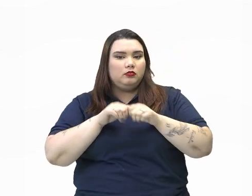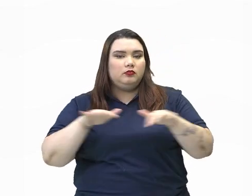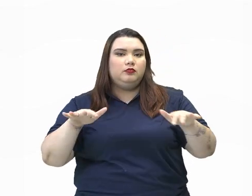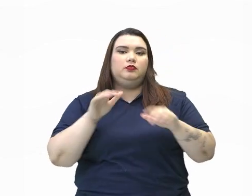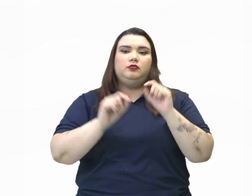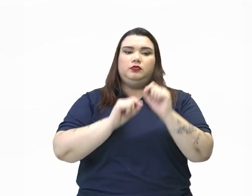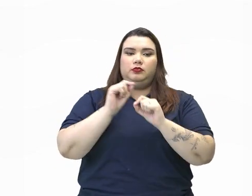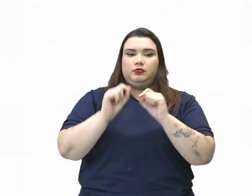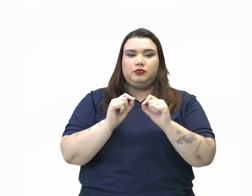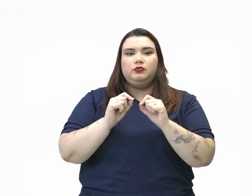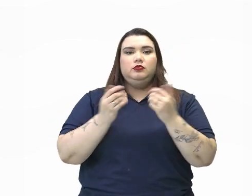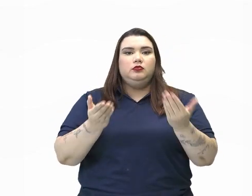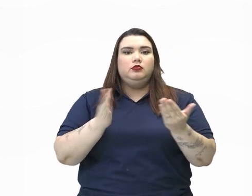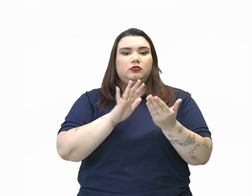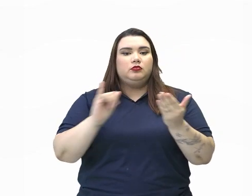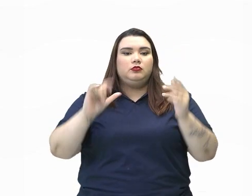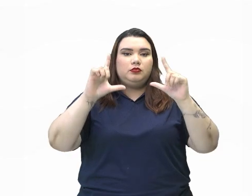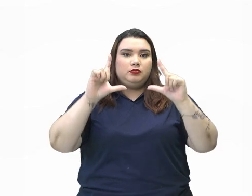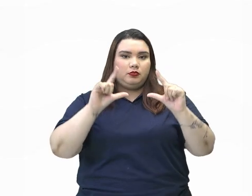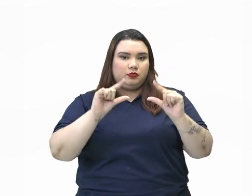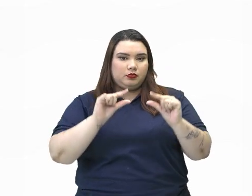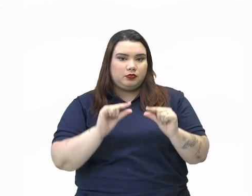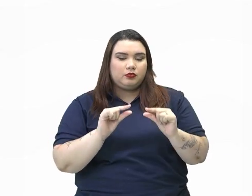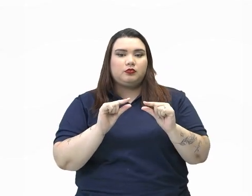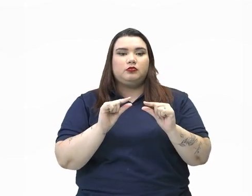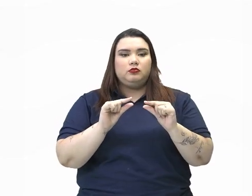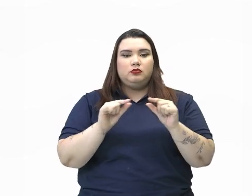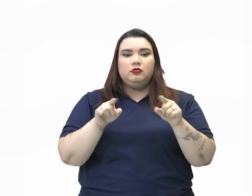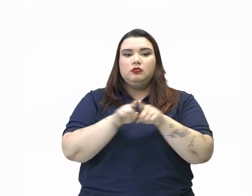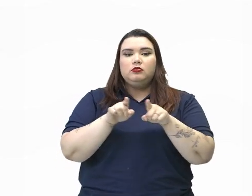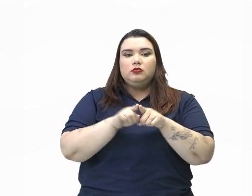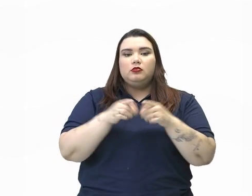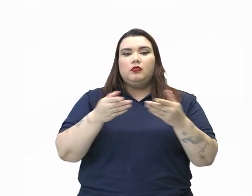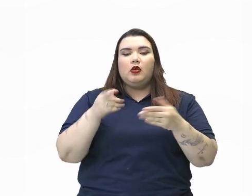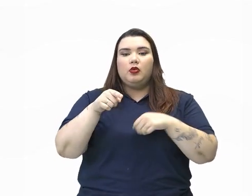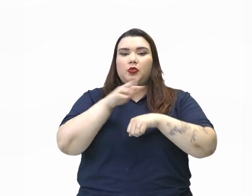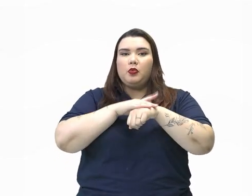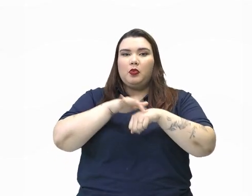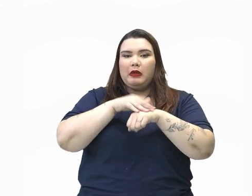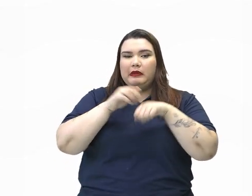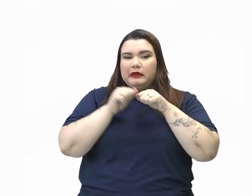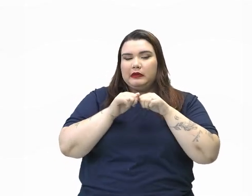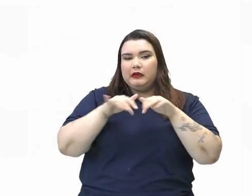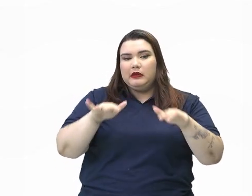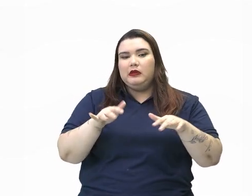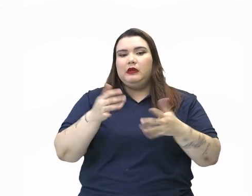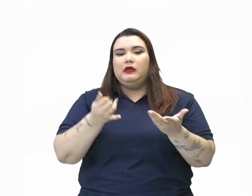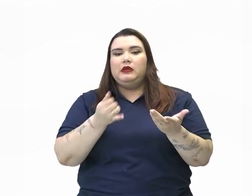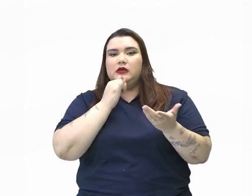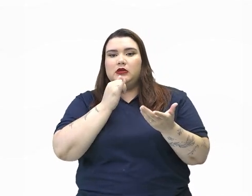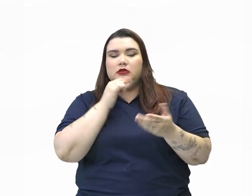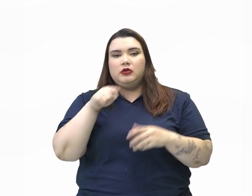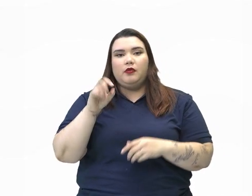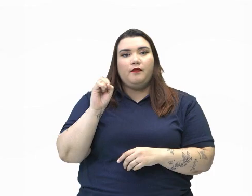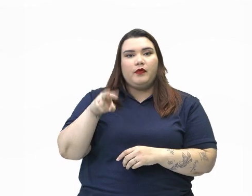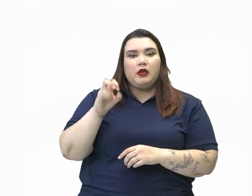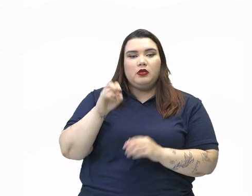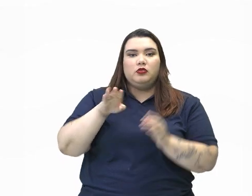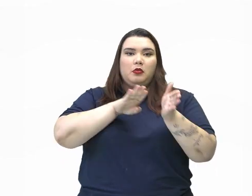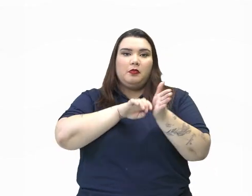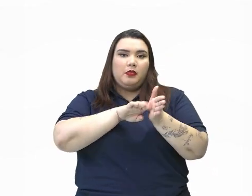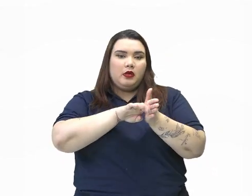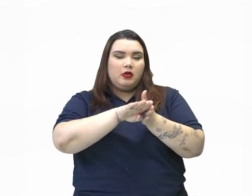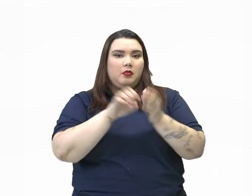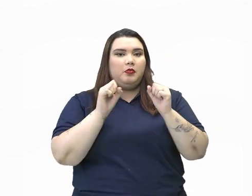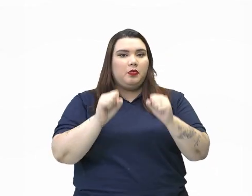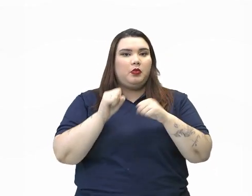tá? E vai reduzir a circulação de determinados agentes, né? Como, por exemplo, aí esses vírus, bactérias que